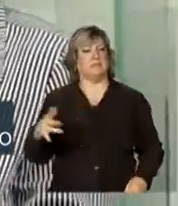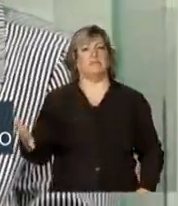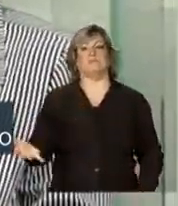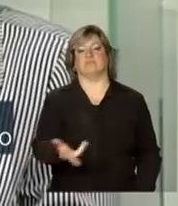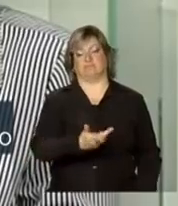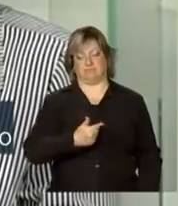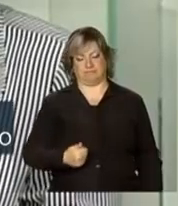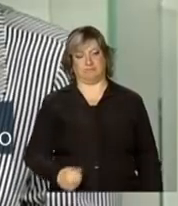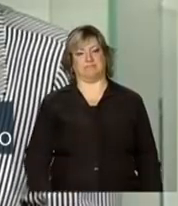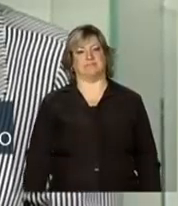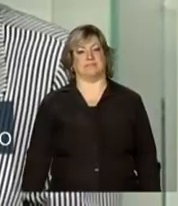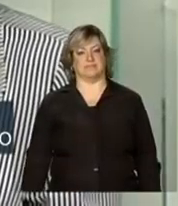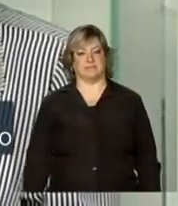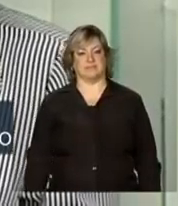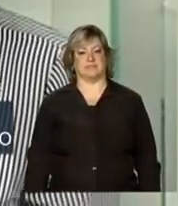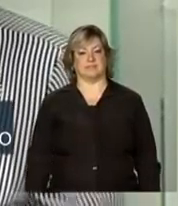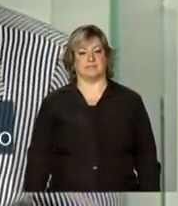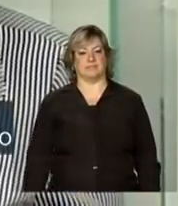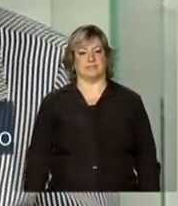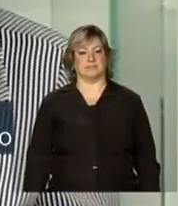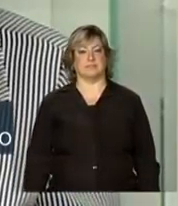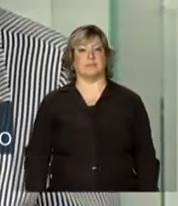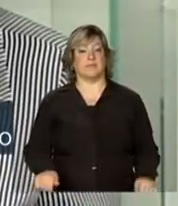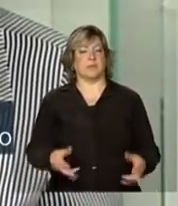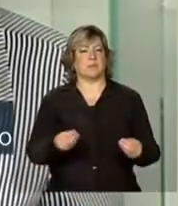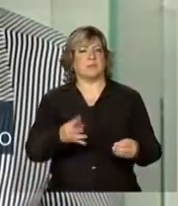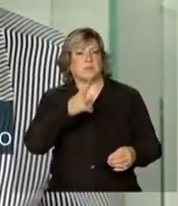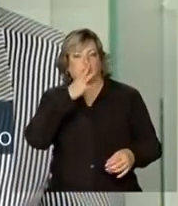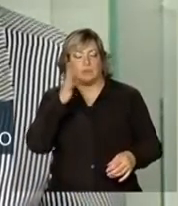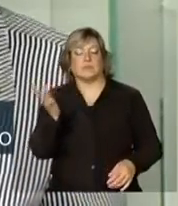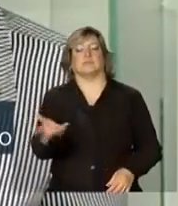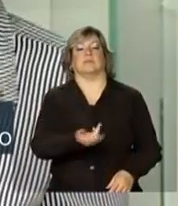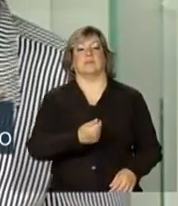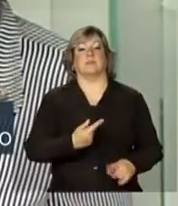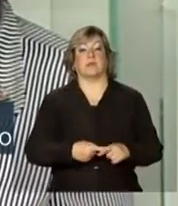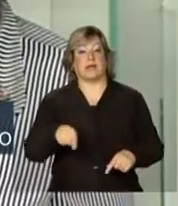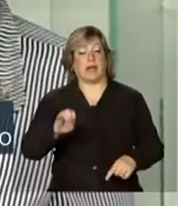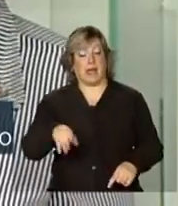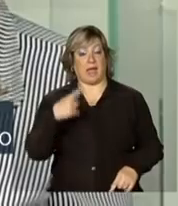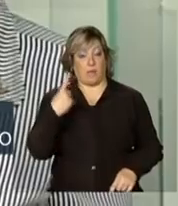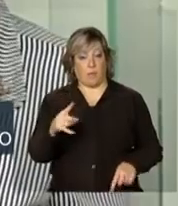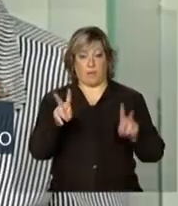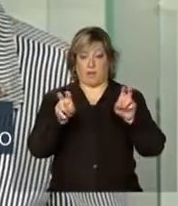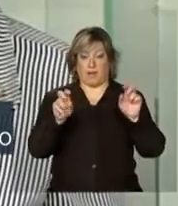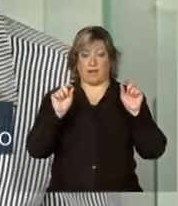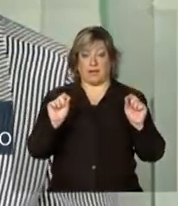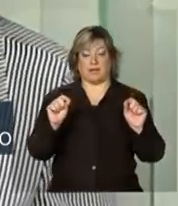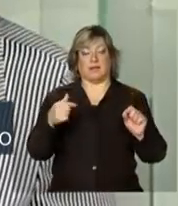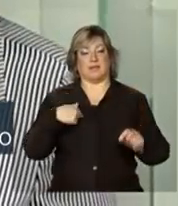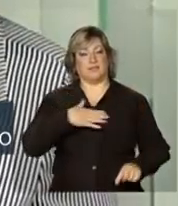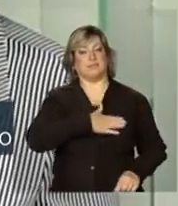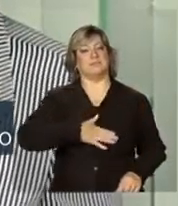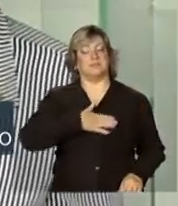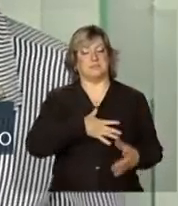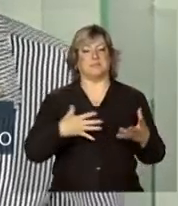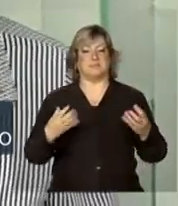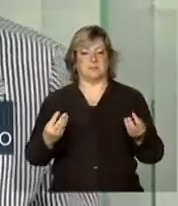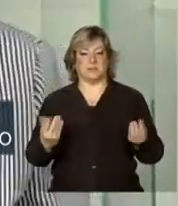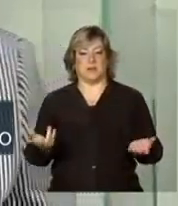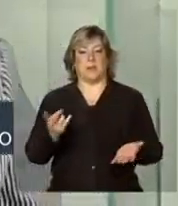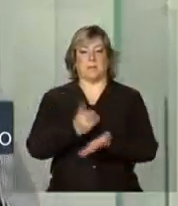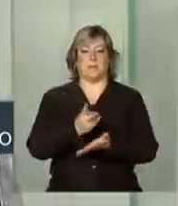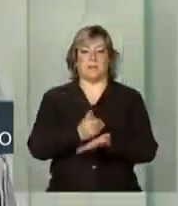estrondoso, Raul. Entendeu? E é uma questão que me agrada muito, embora eu